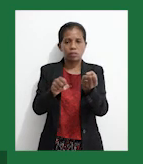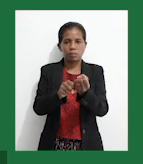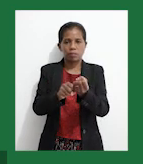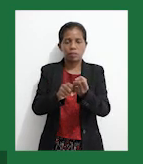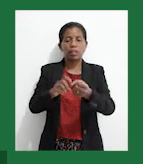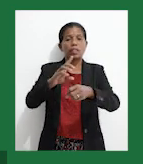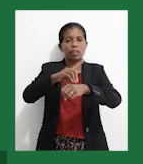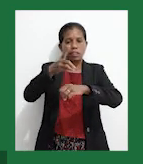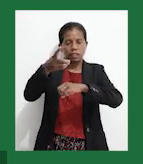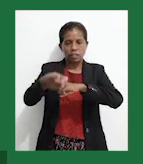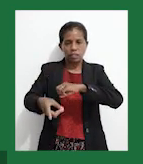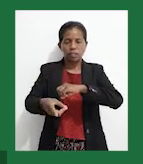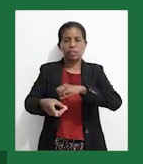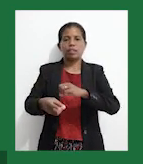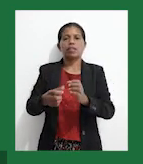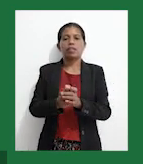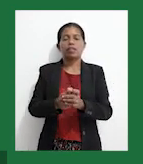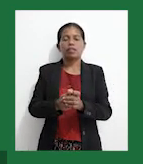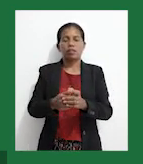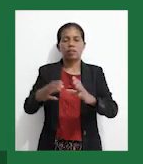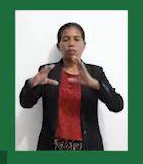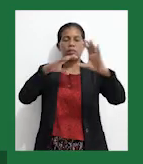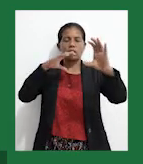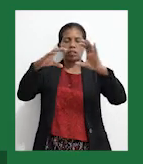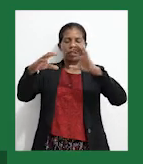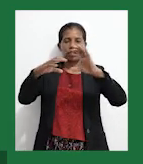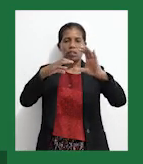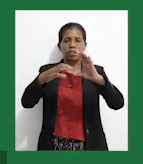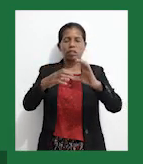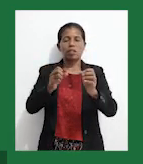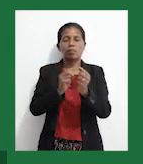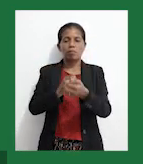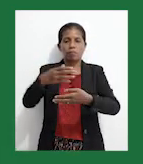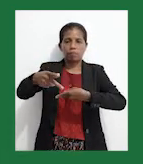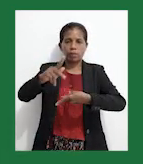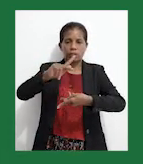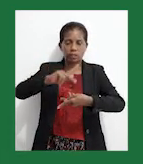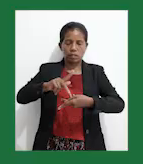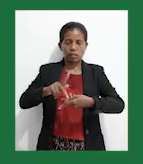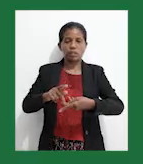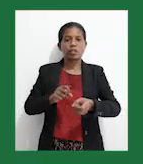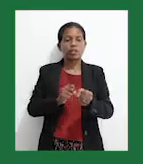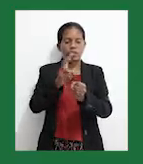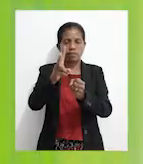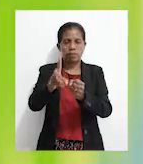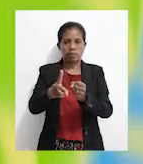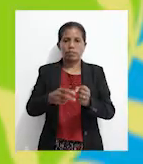desastre, kontaktu unidade proteção civil no Centro Operação Desastre Nacional.